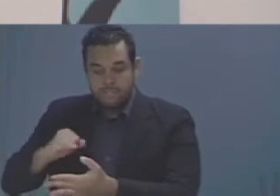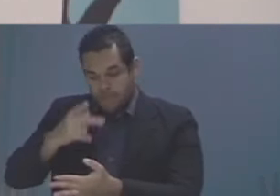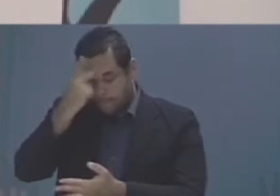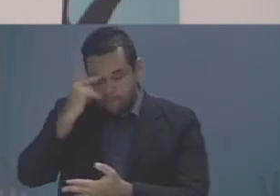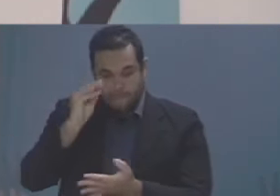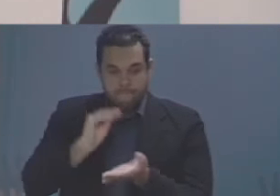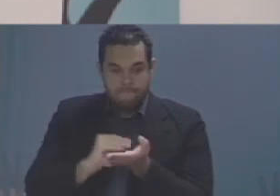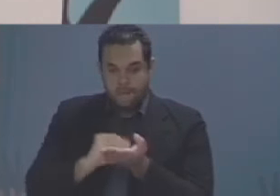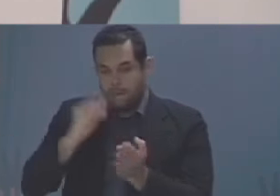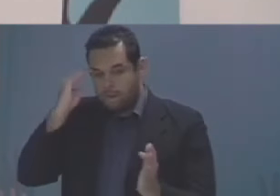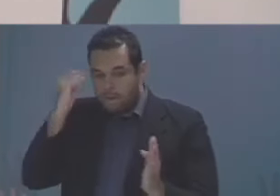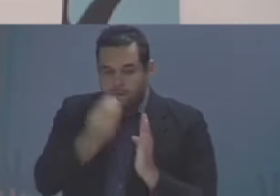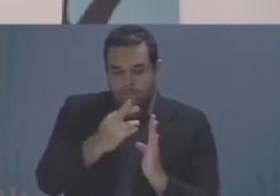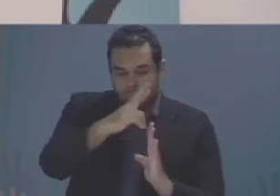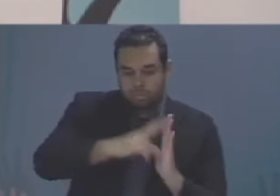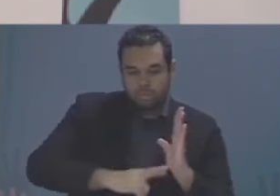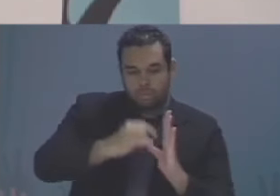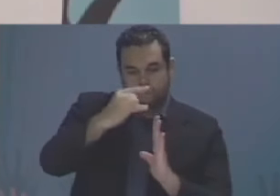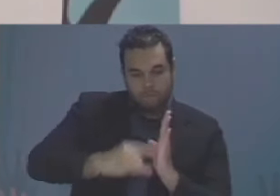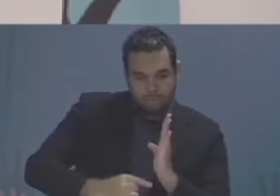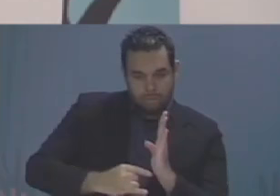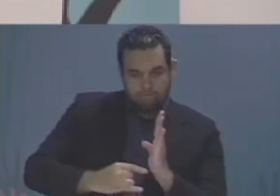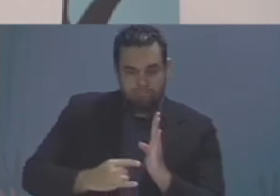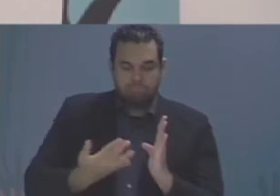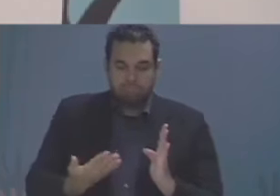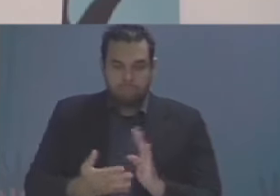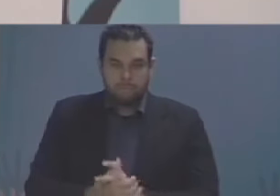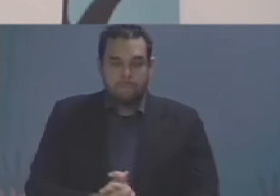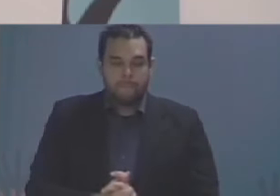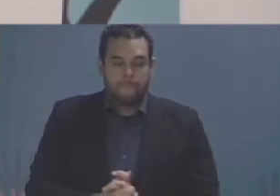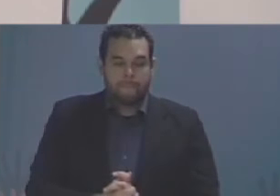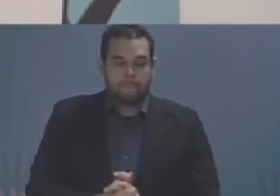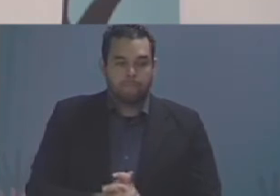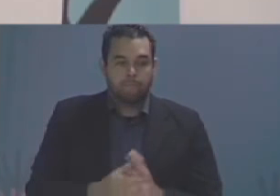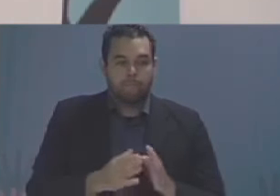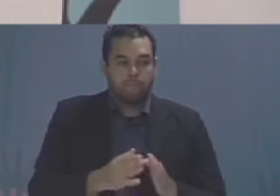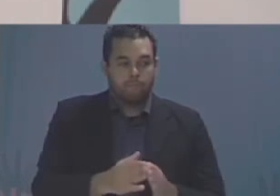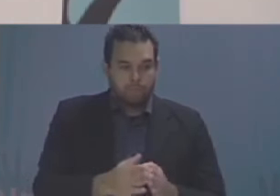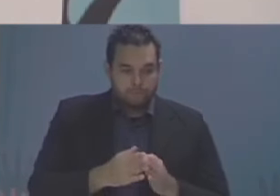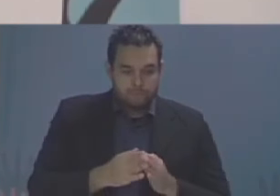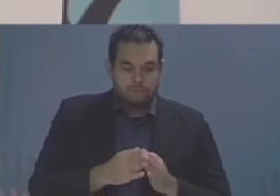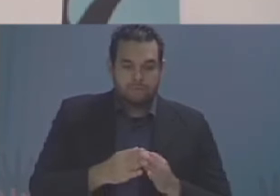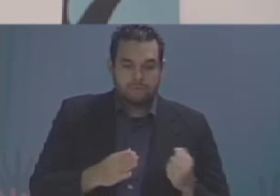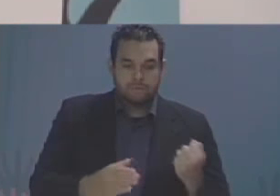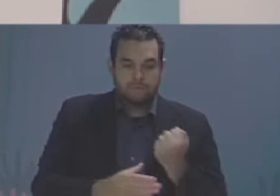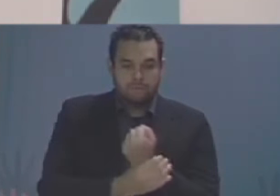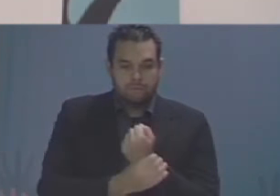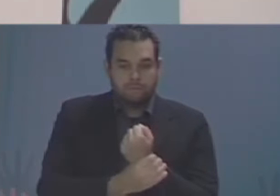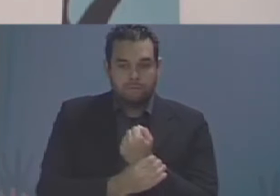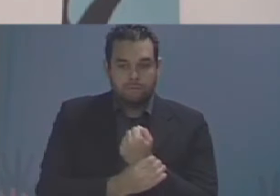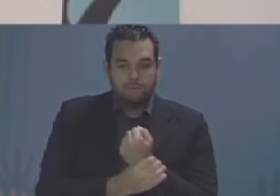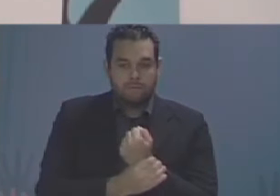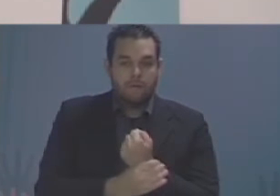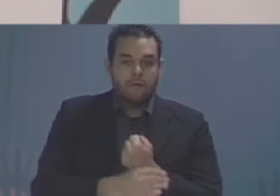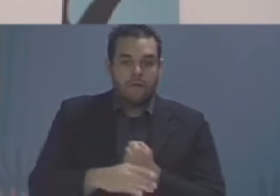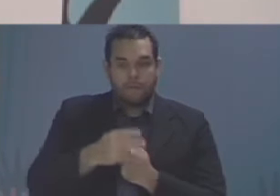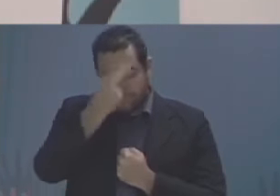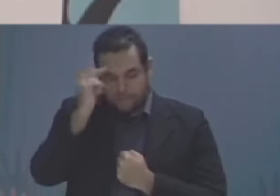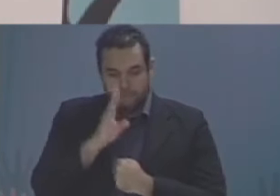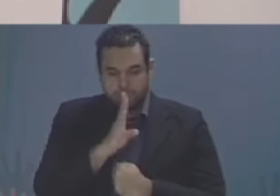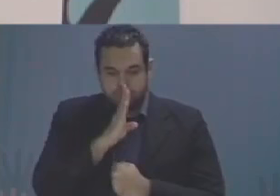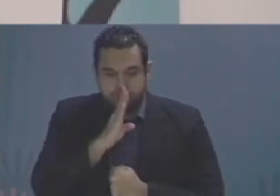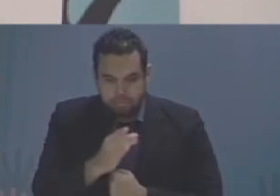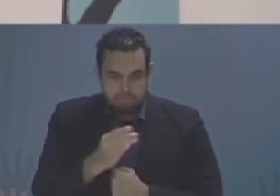regras elencadas neste documento seja descumprida. Solicitar contenção em manifestações